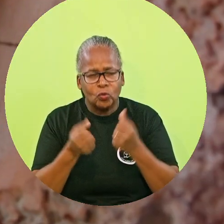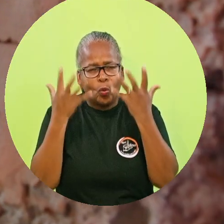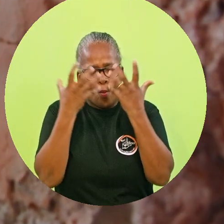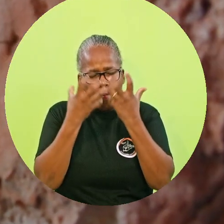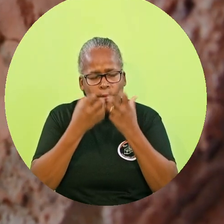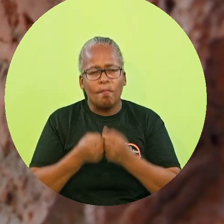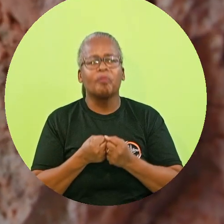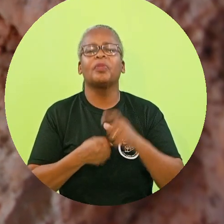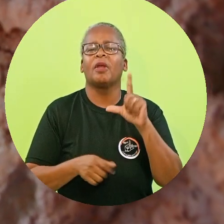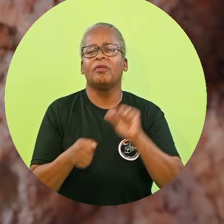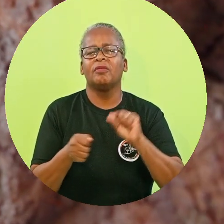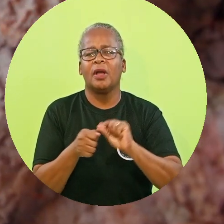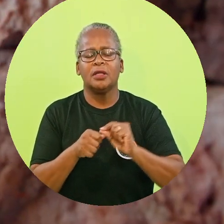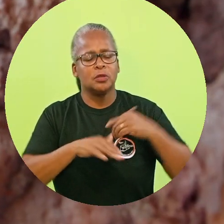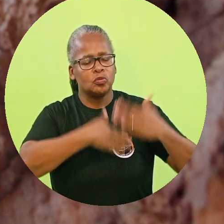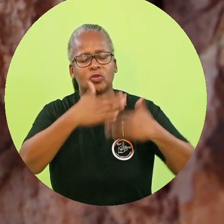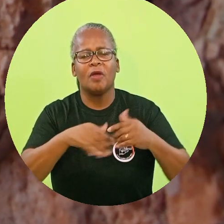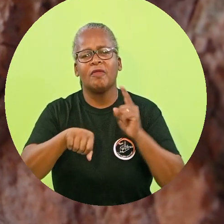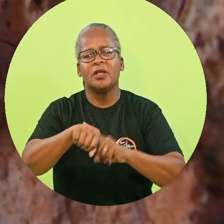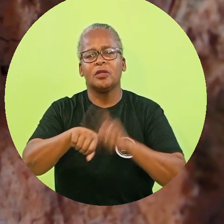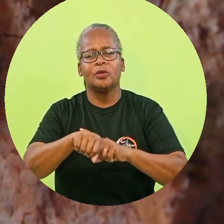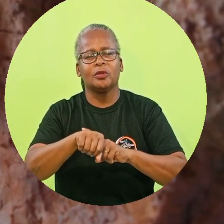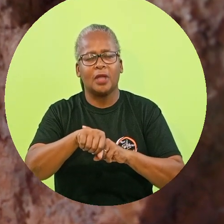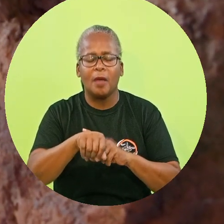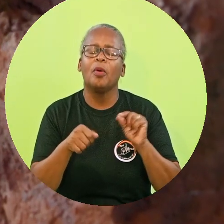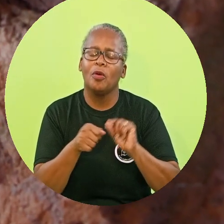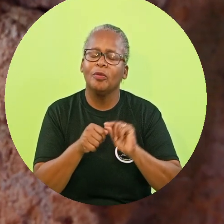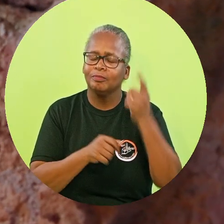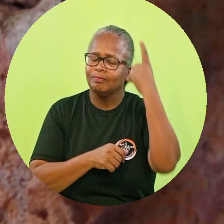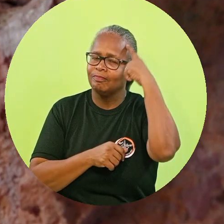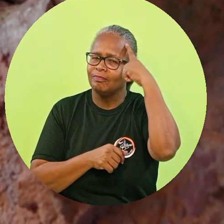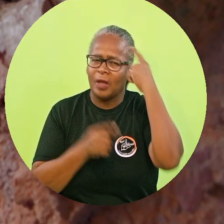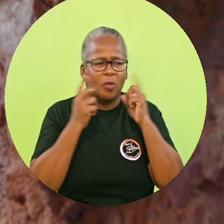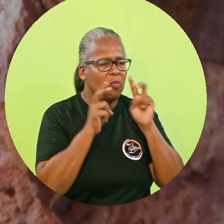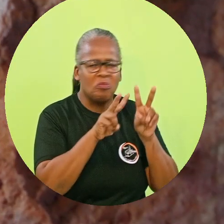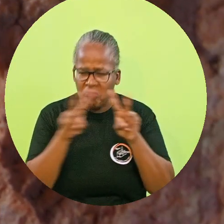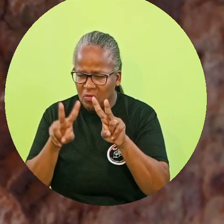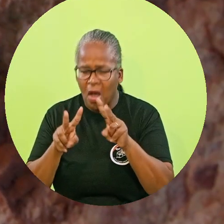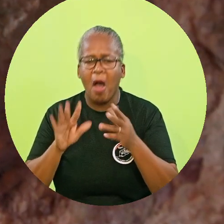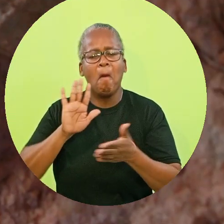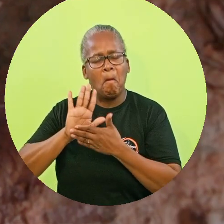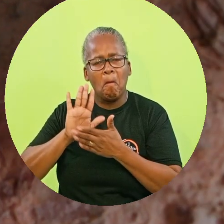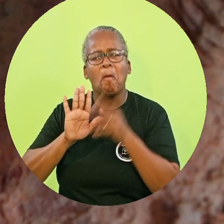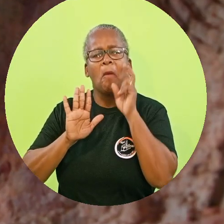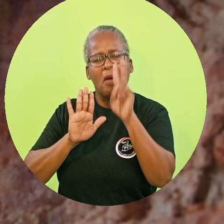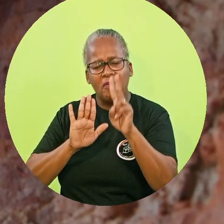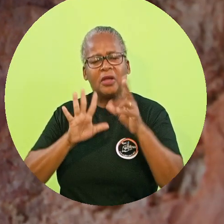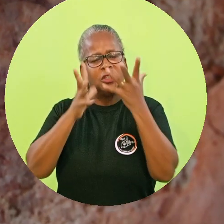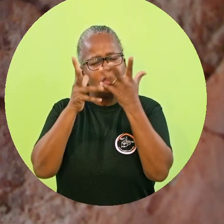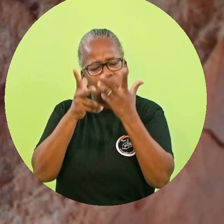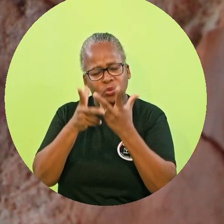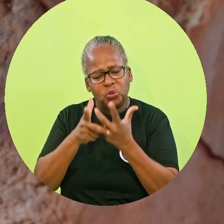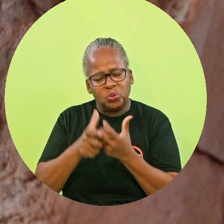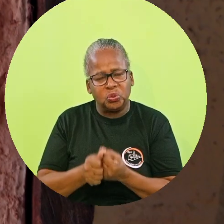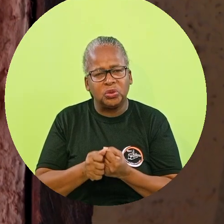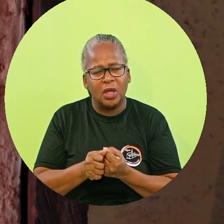tornam-se elementos constitutivos, fazendo do tempo coautor. Testemunhos vivos de deterioração e